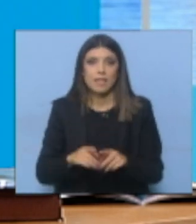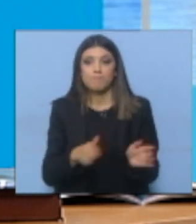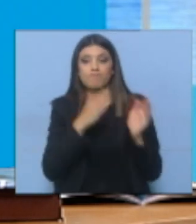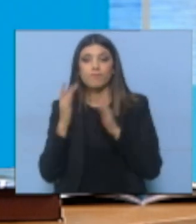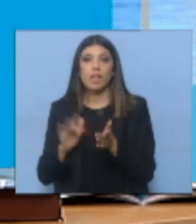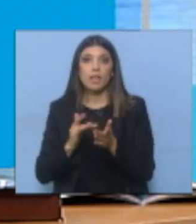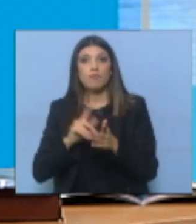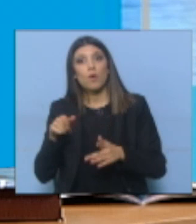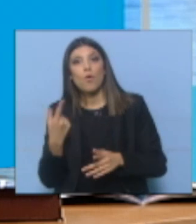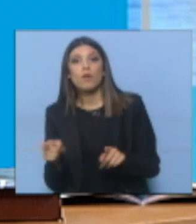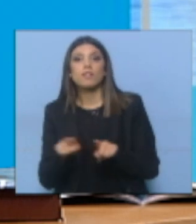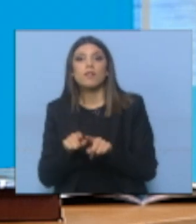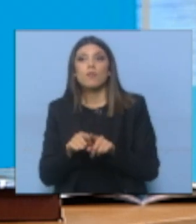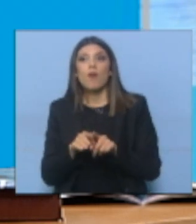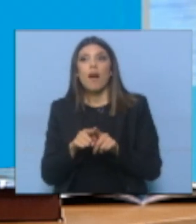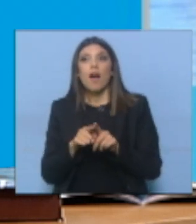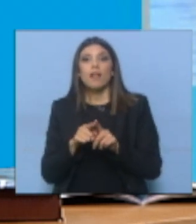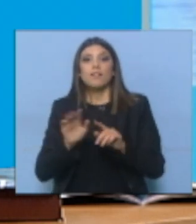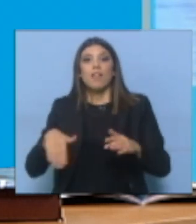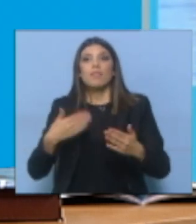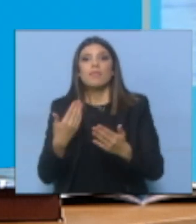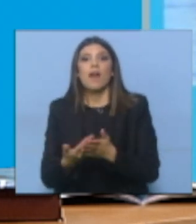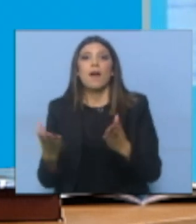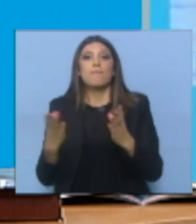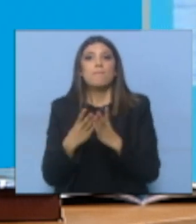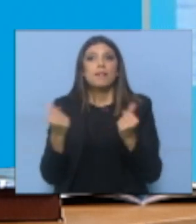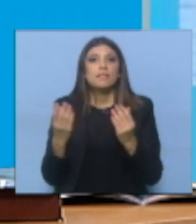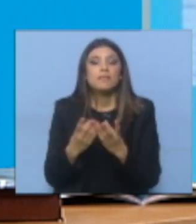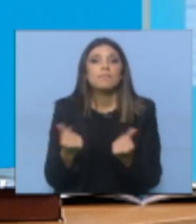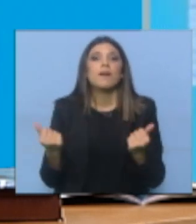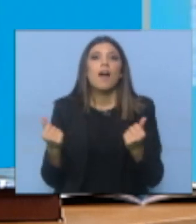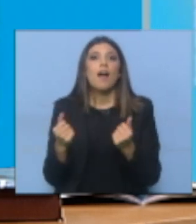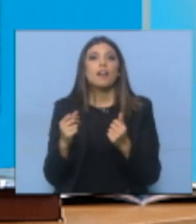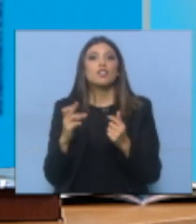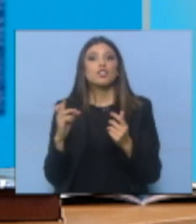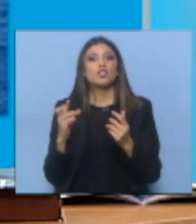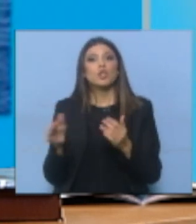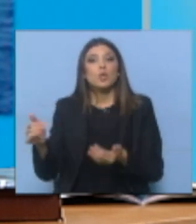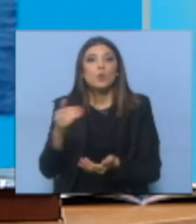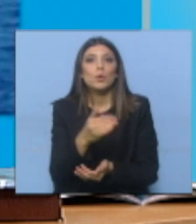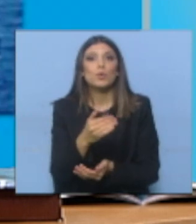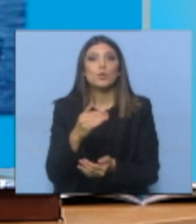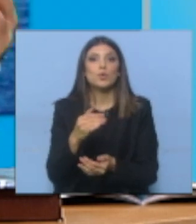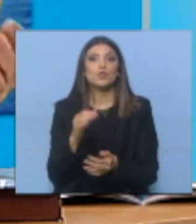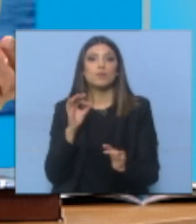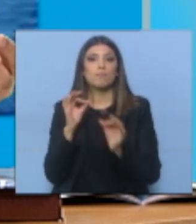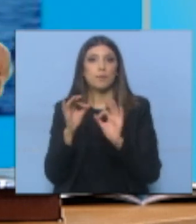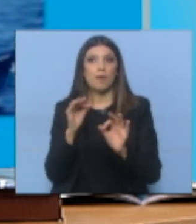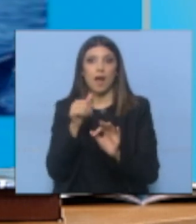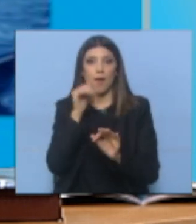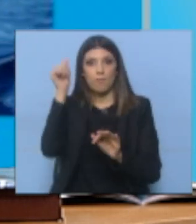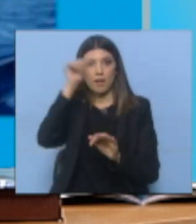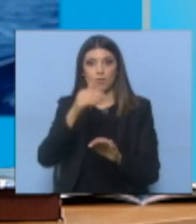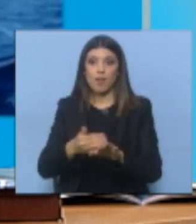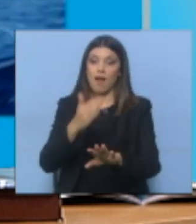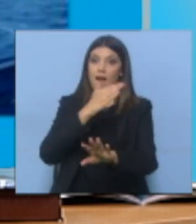que procuro oferecer alguns materiais, subsídios, recursos, percursos para preparar o batismo, o